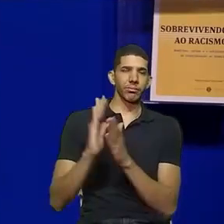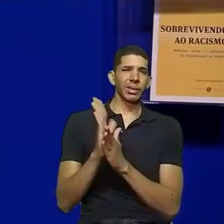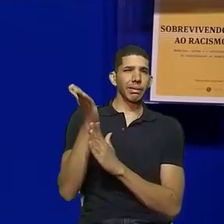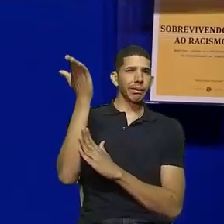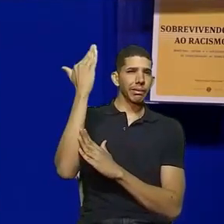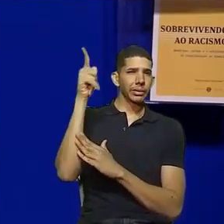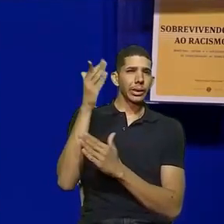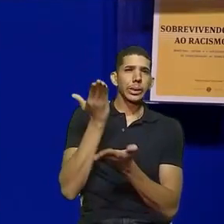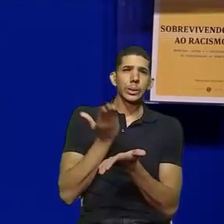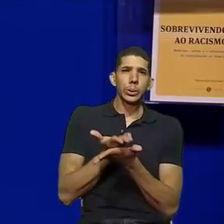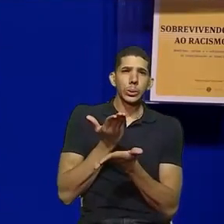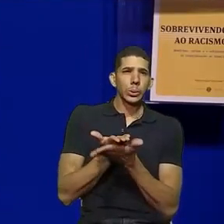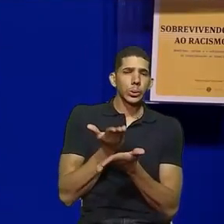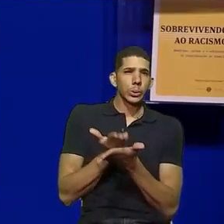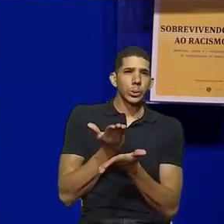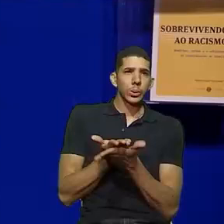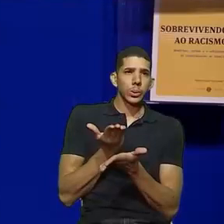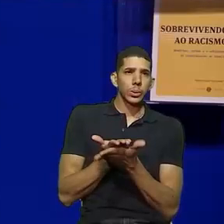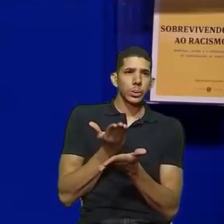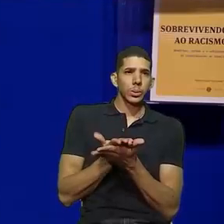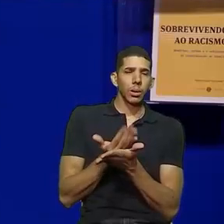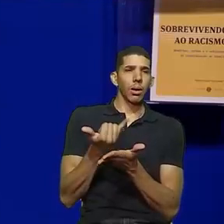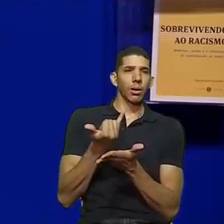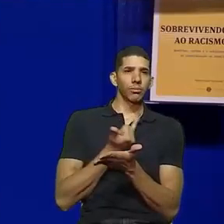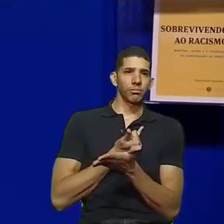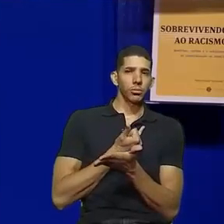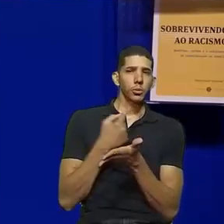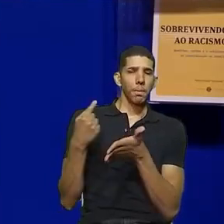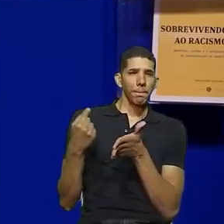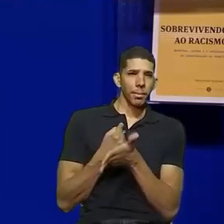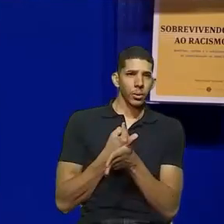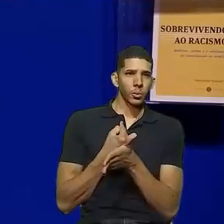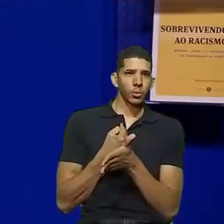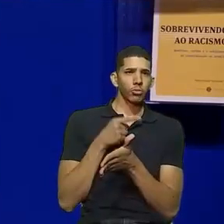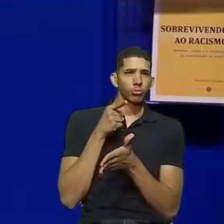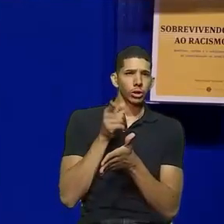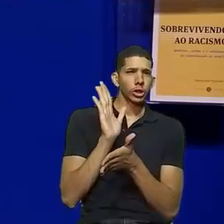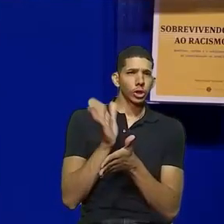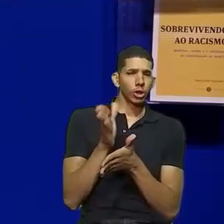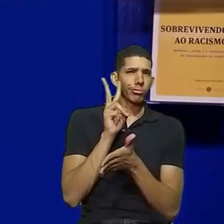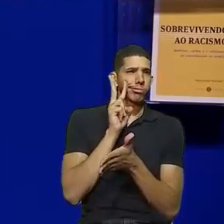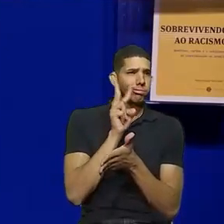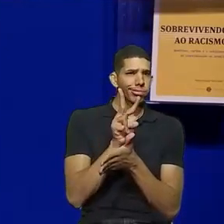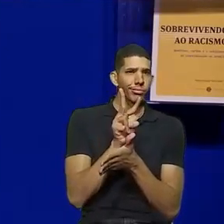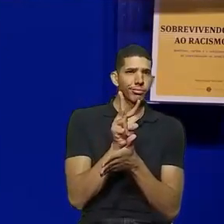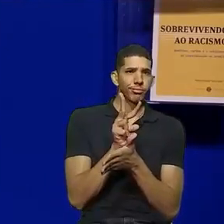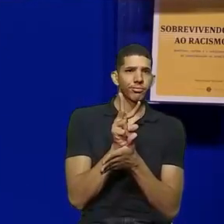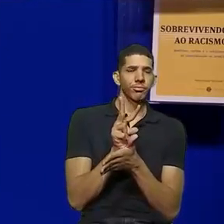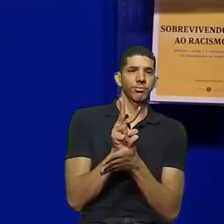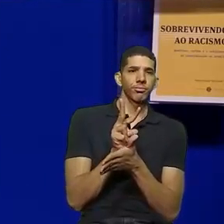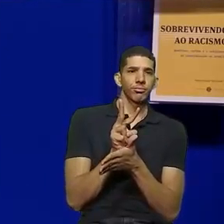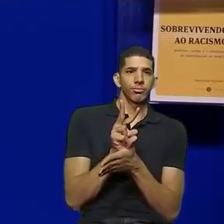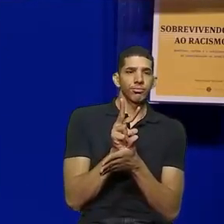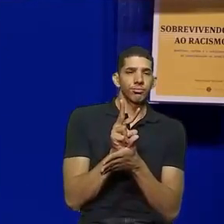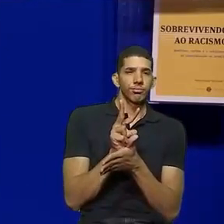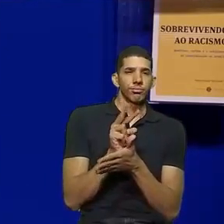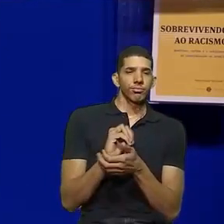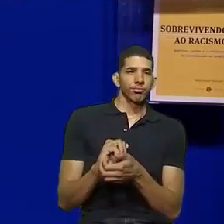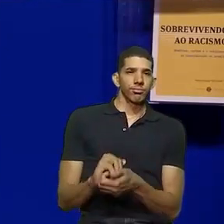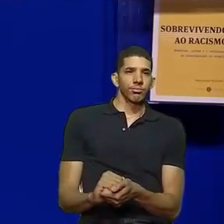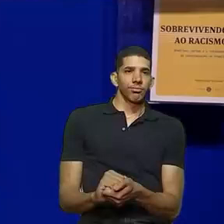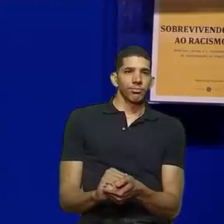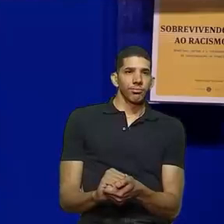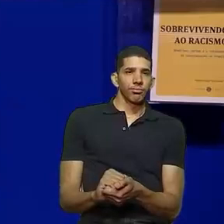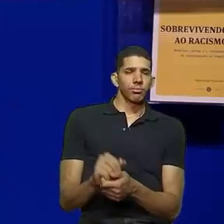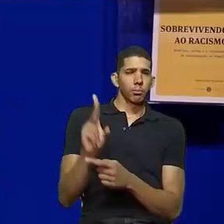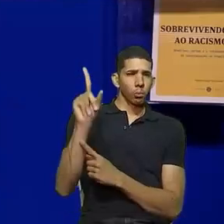aulas de cor da Luísa, ela nos perguntou: você já reparou que há algo de muito antigo nos olhos de um recém-nascido. Eu te